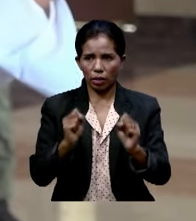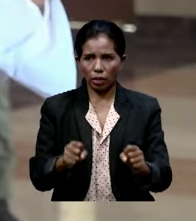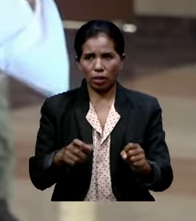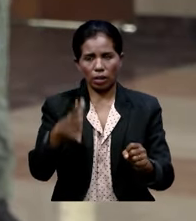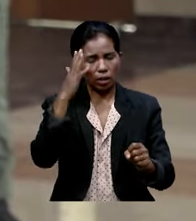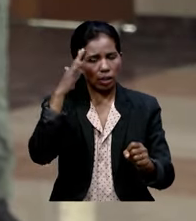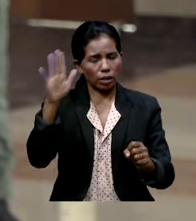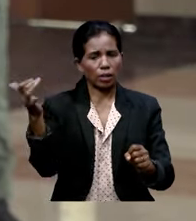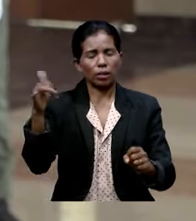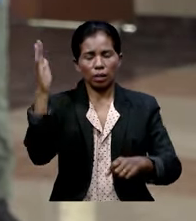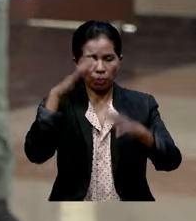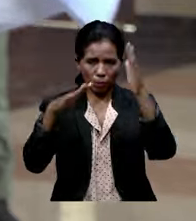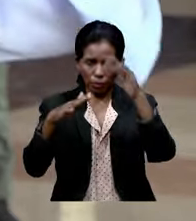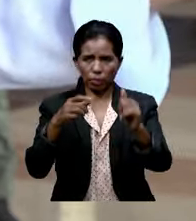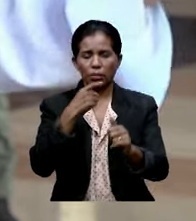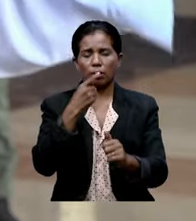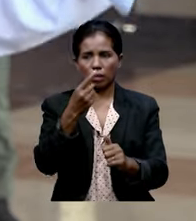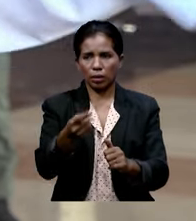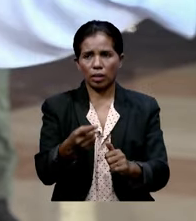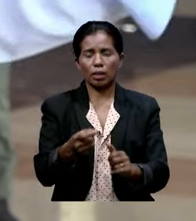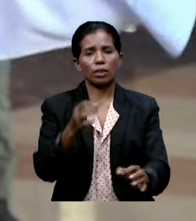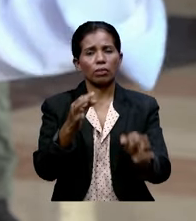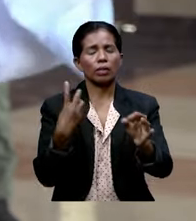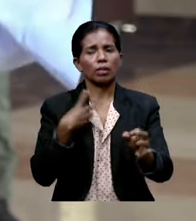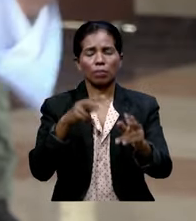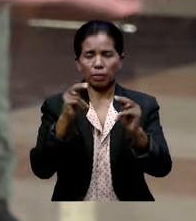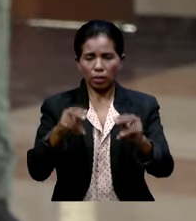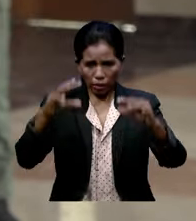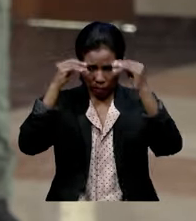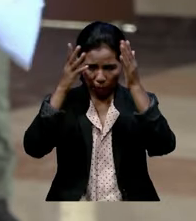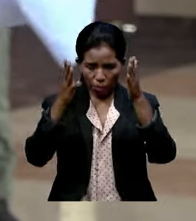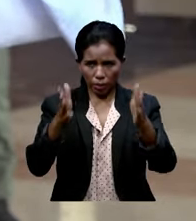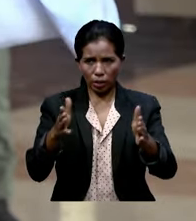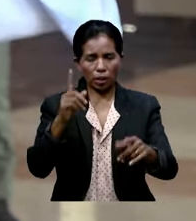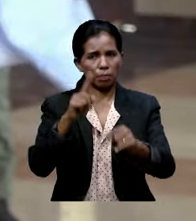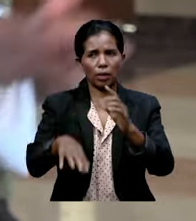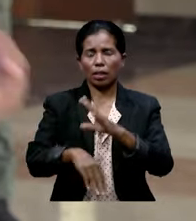tem, se não é problema, hoje, de, se ainda precisa de professores, a bela sai,